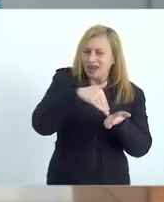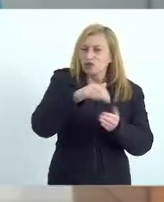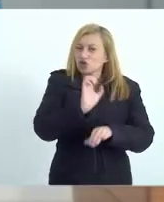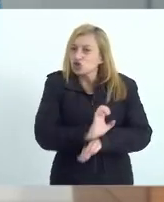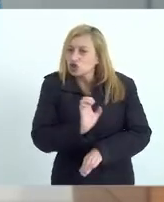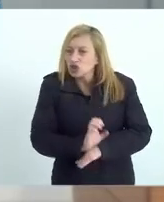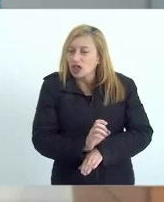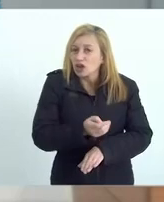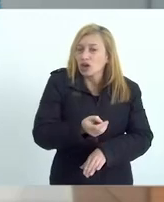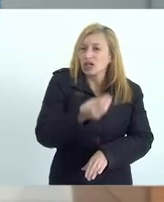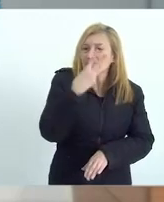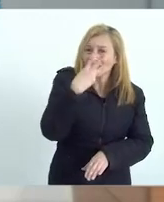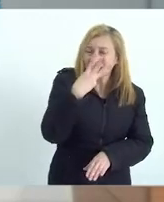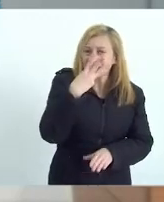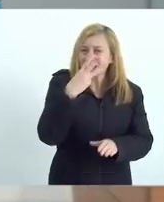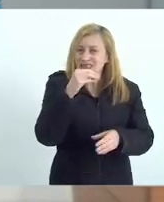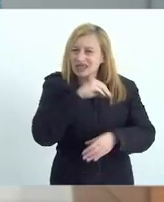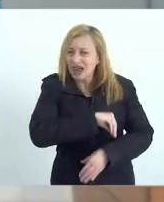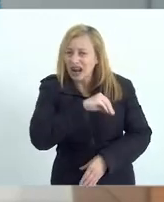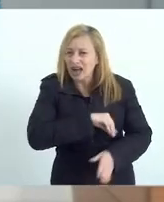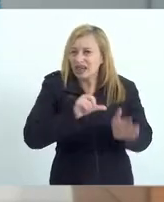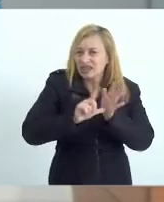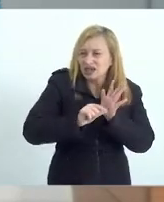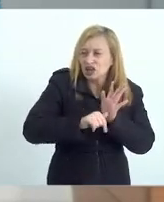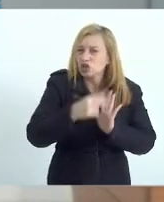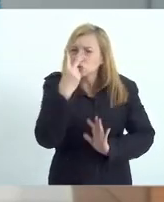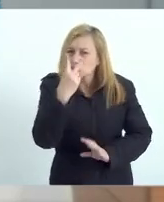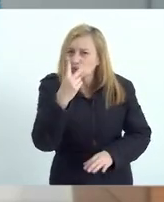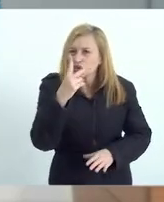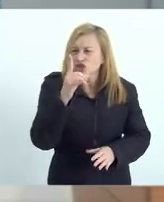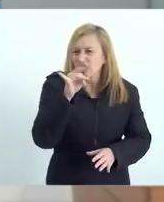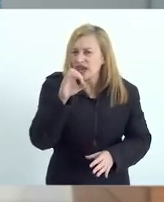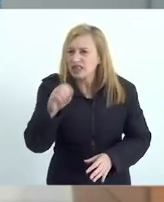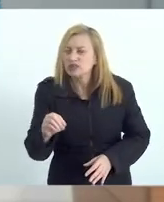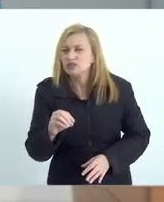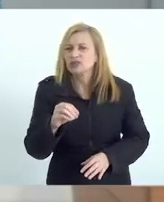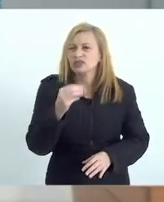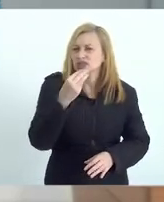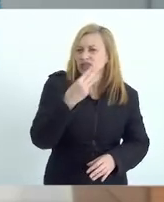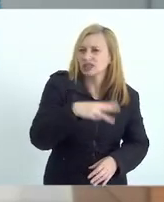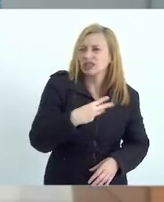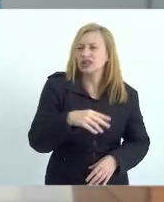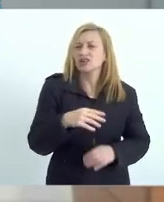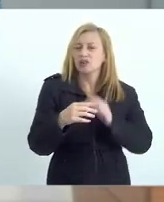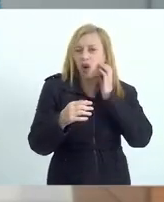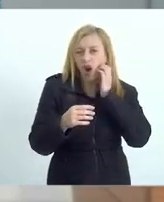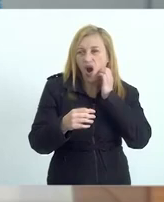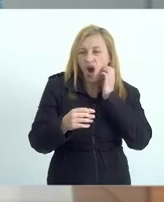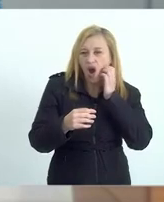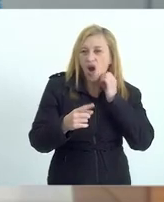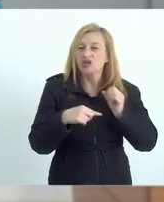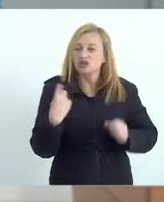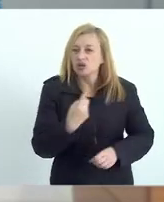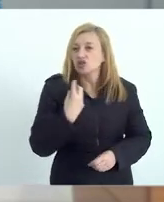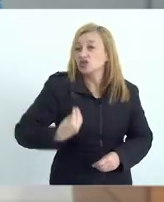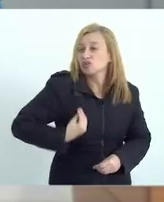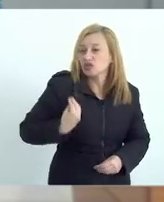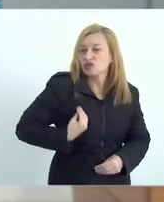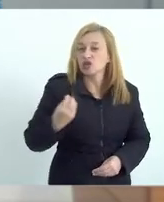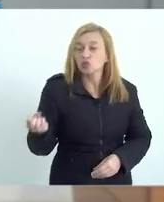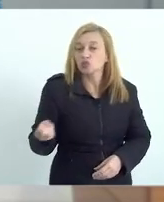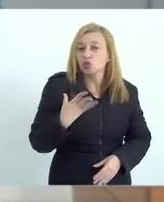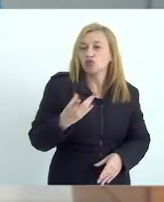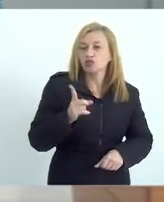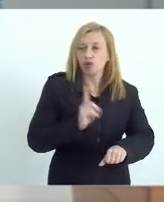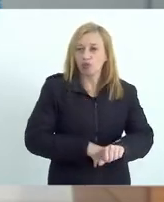com 3 salários atrasados dois 13º sem pagamento de fornecedor então nós estamos vivendo